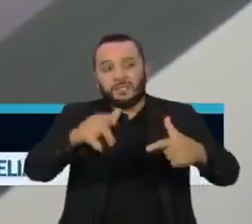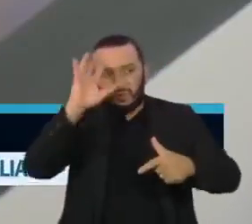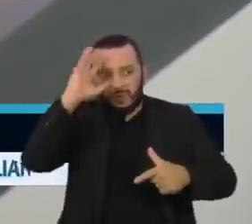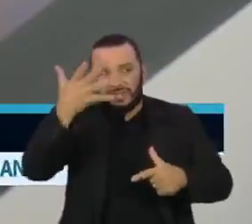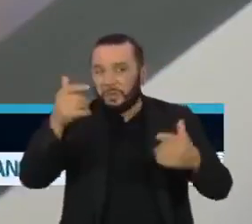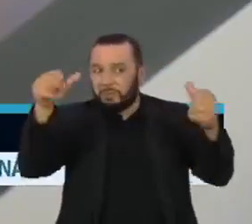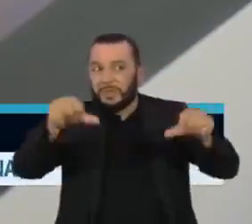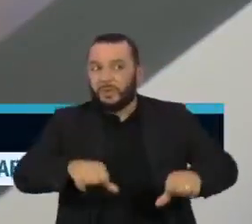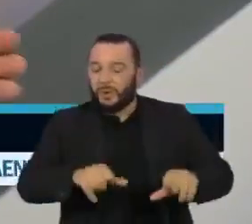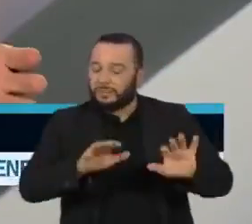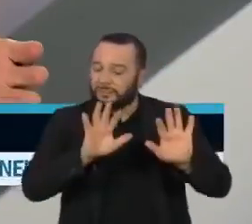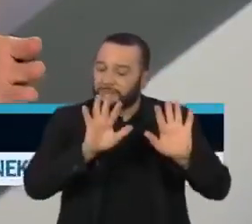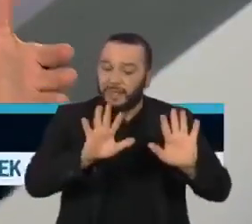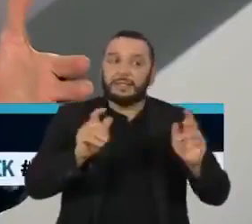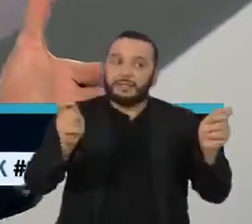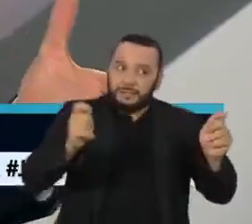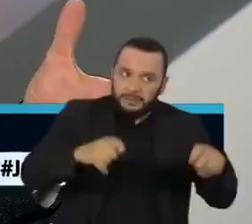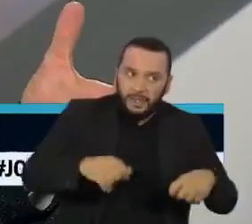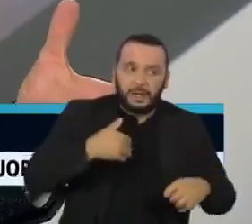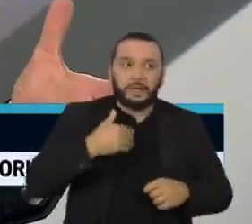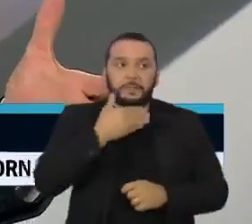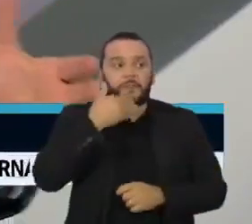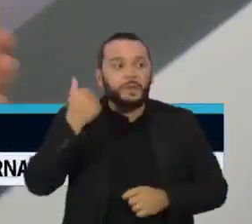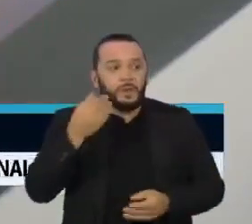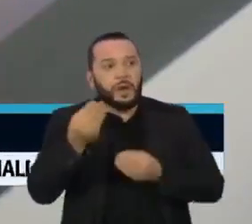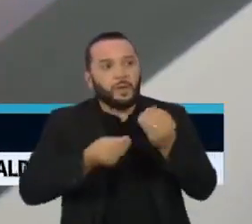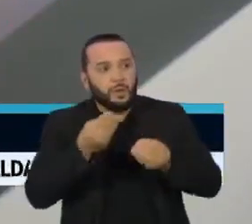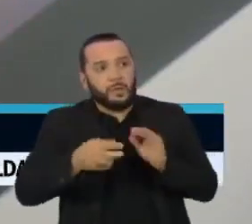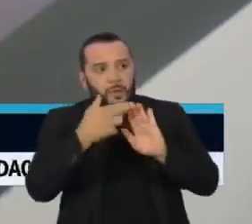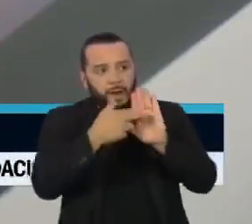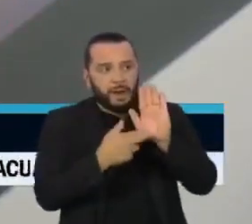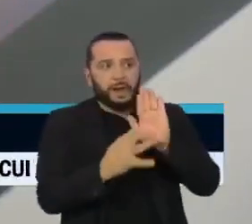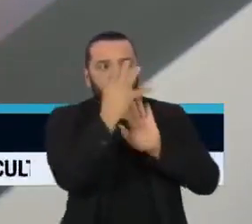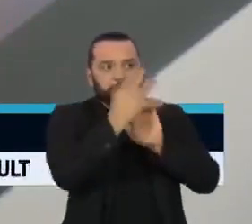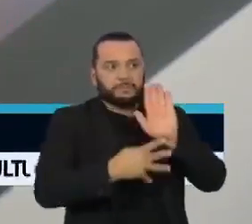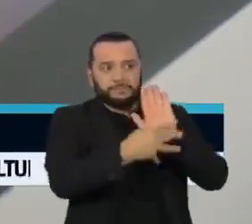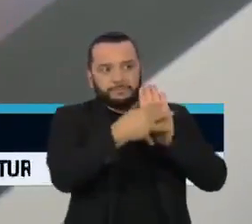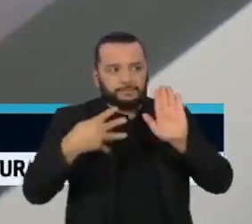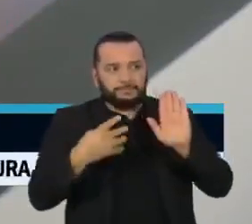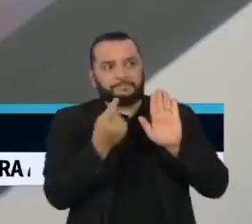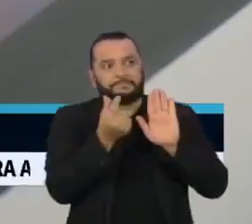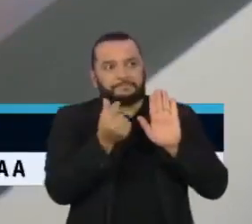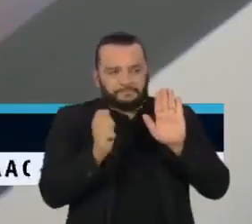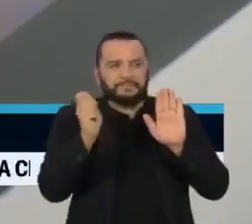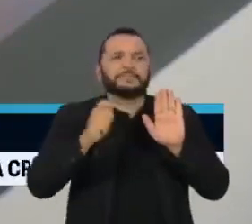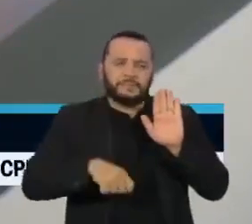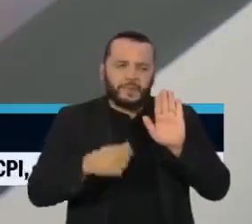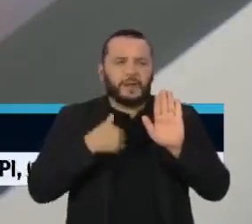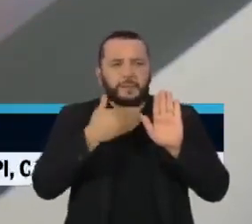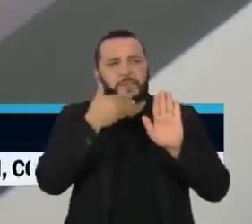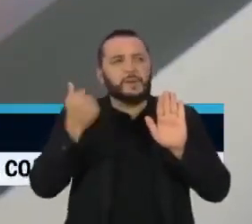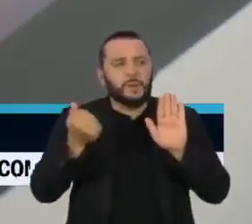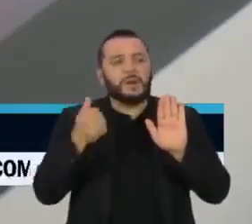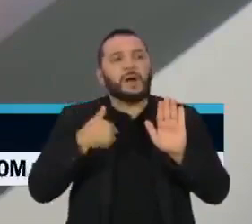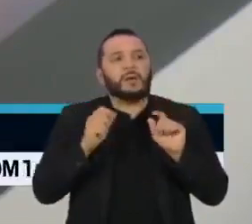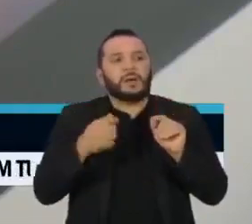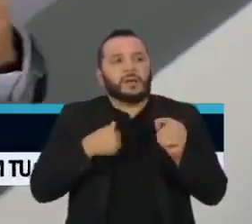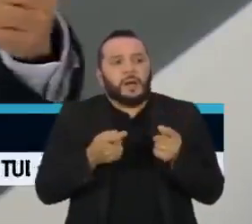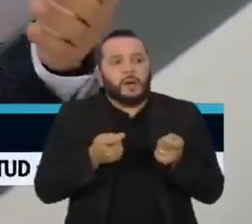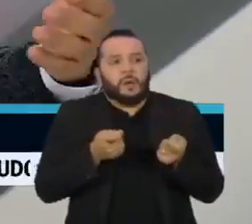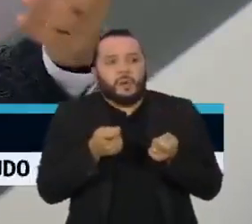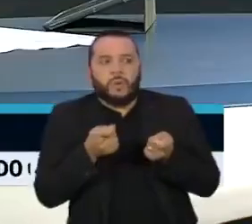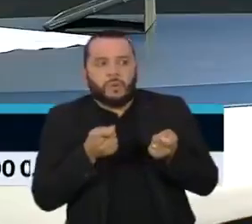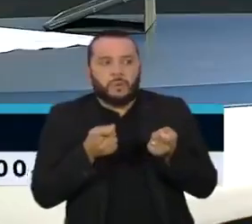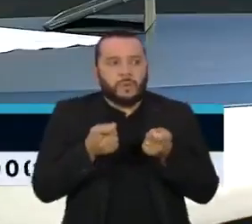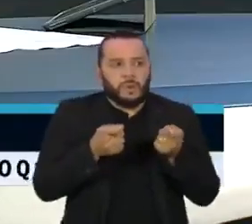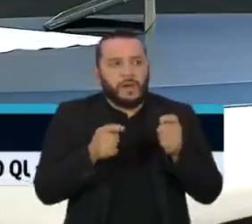dá para melhorar a atual política de preços, tentando amortecer. É possível amortecer